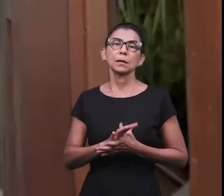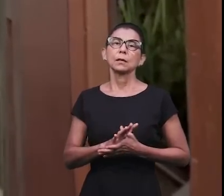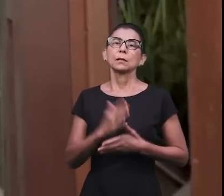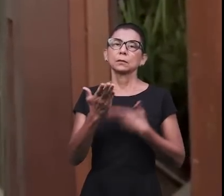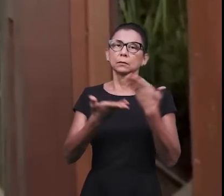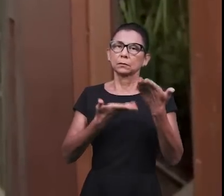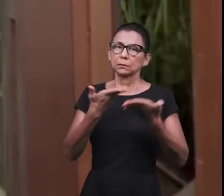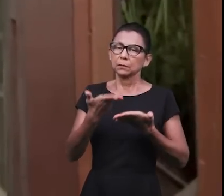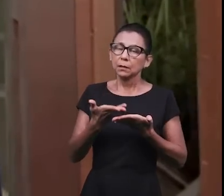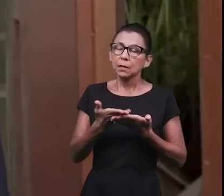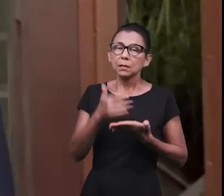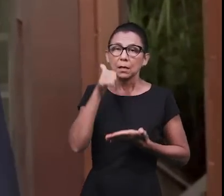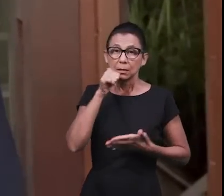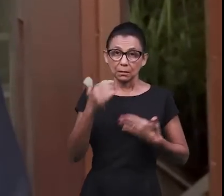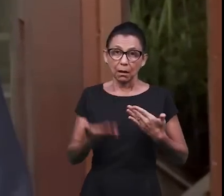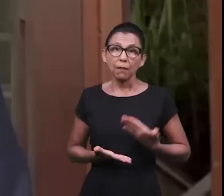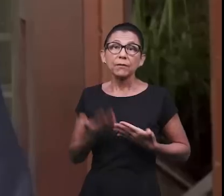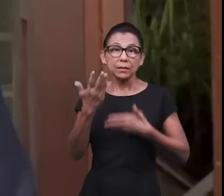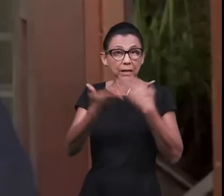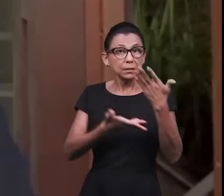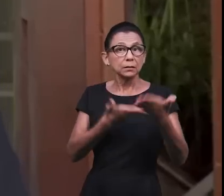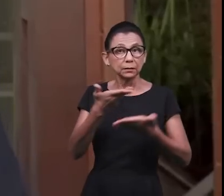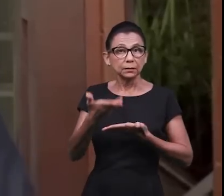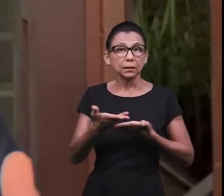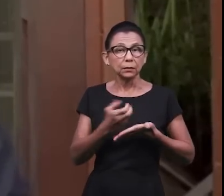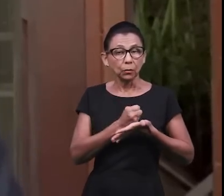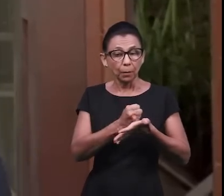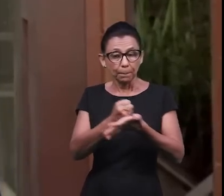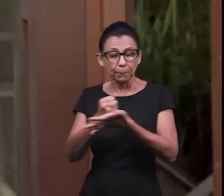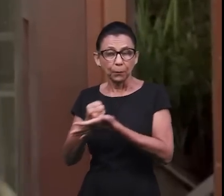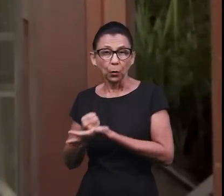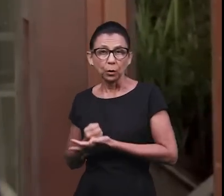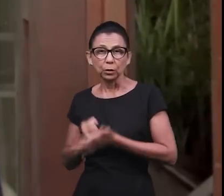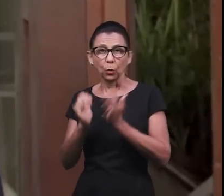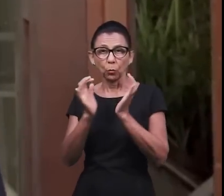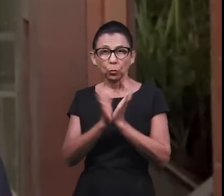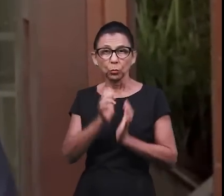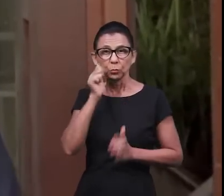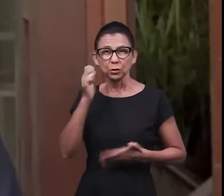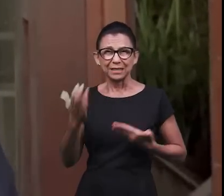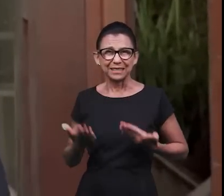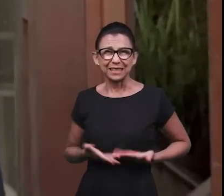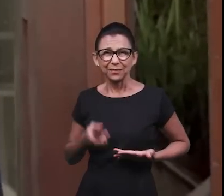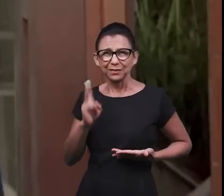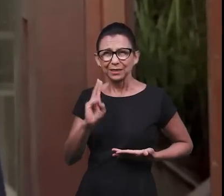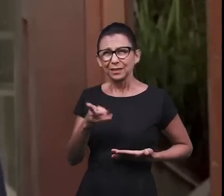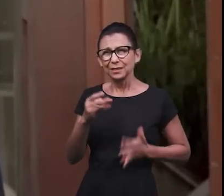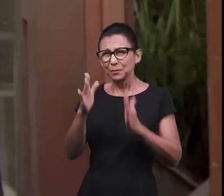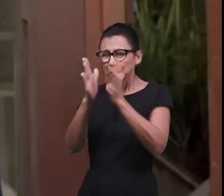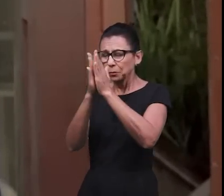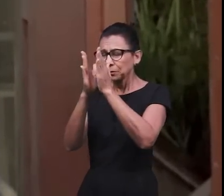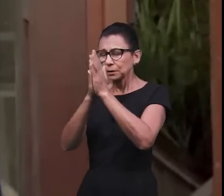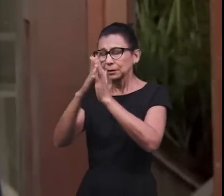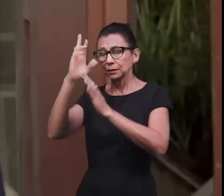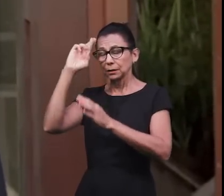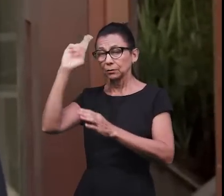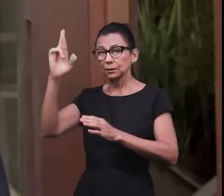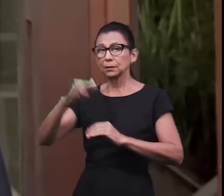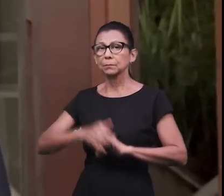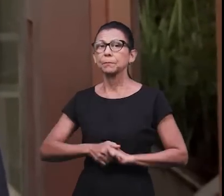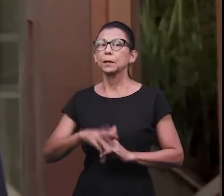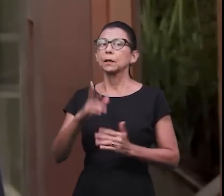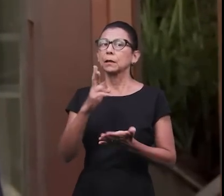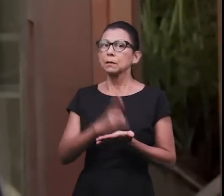pelas nossas irmãs. Essas irmãs estão aos pés do Senhor. Nós temos colhido grandes frutos